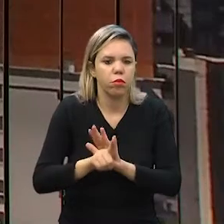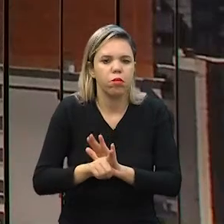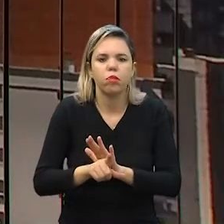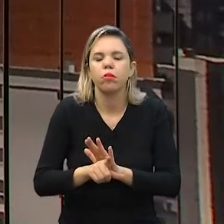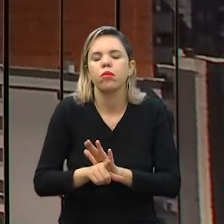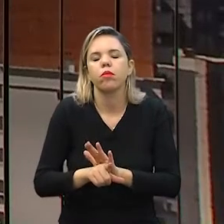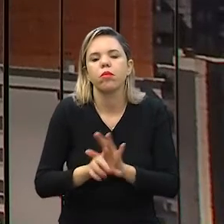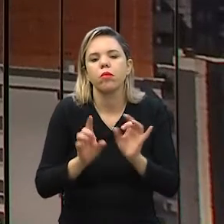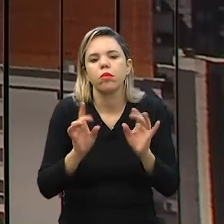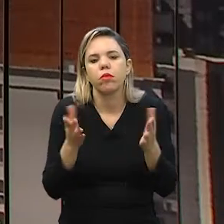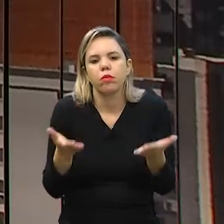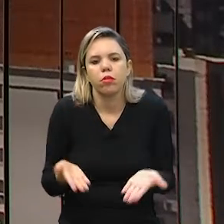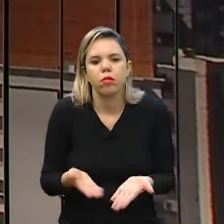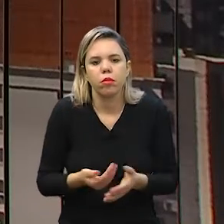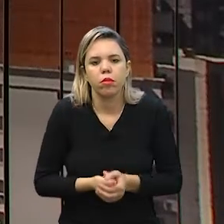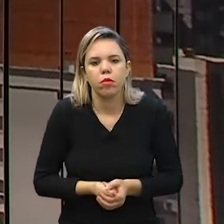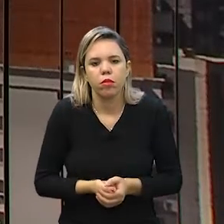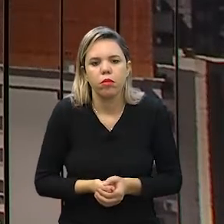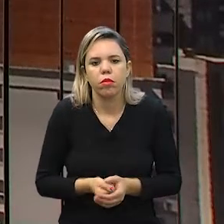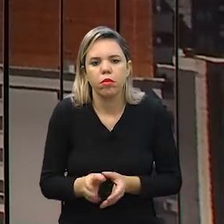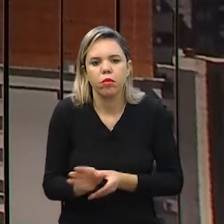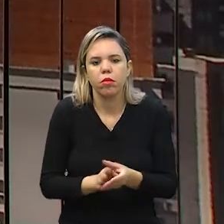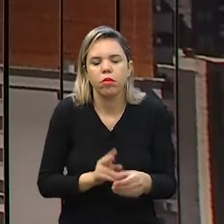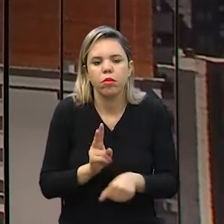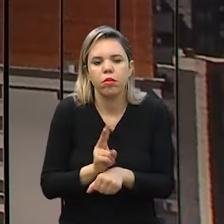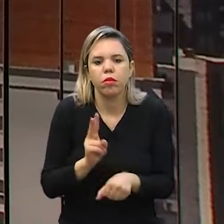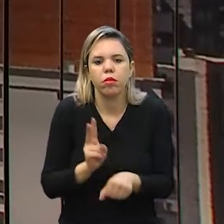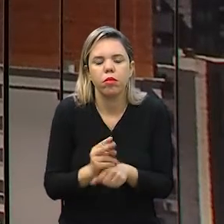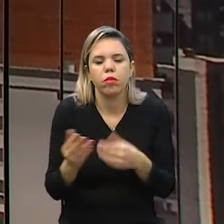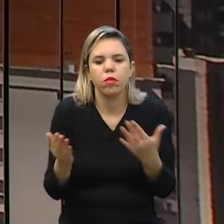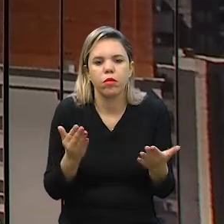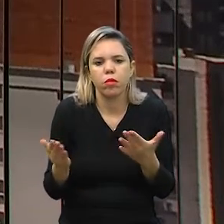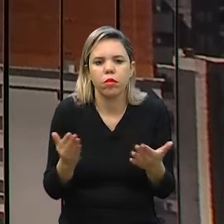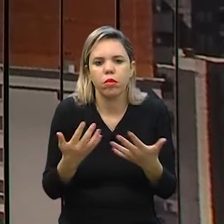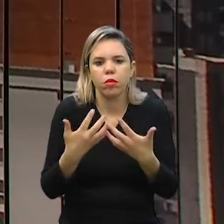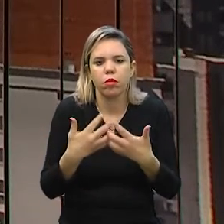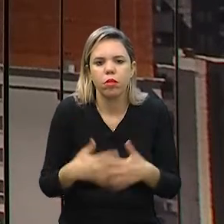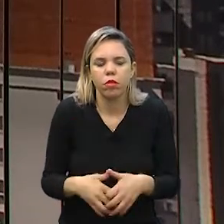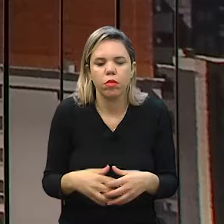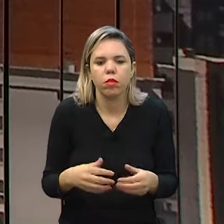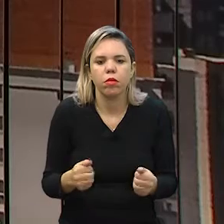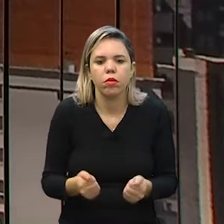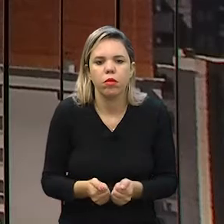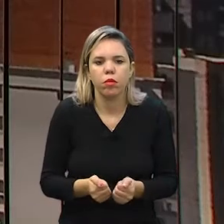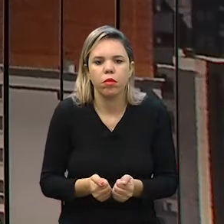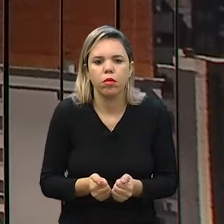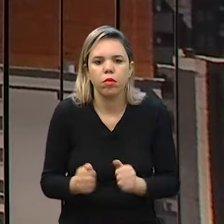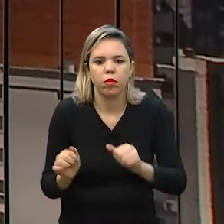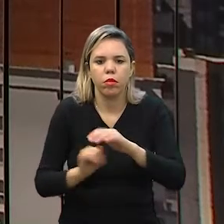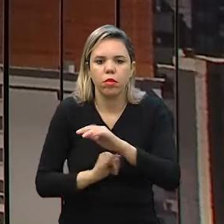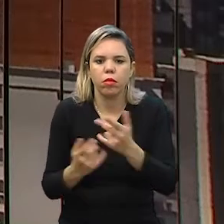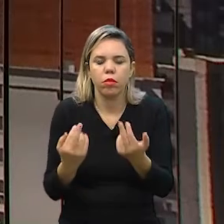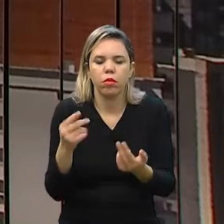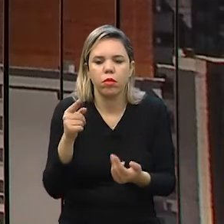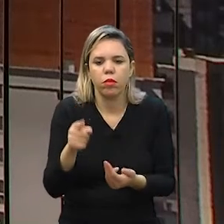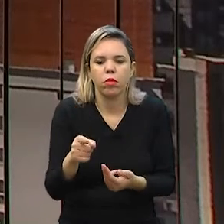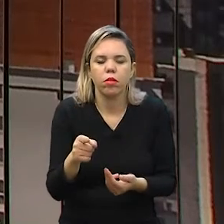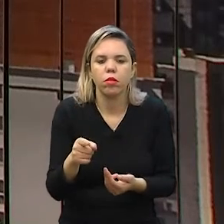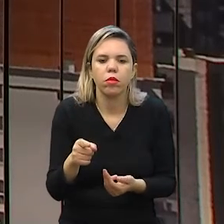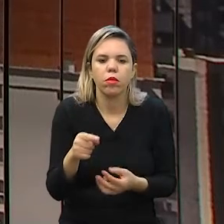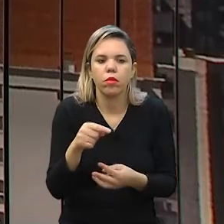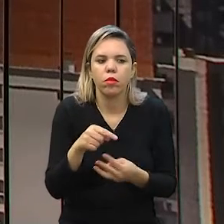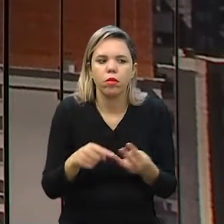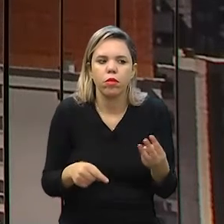parte especificamente de conservação, Helena, qual que são as consequências de um instituto como esse, né, e